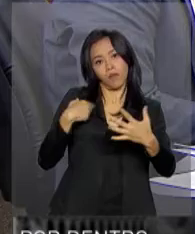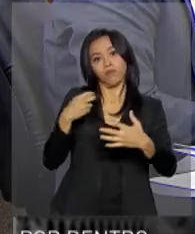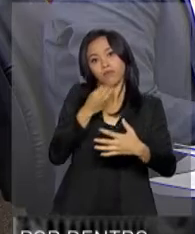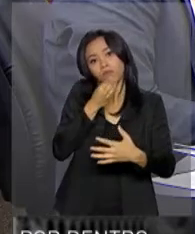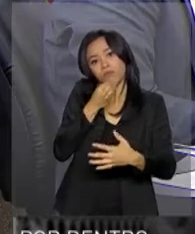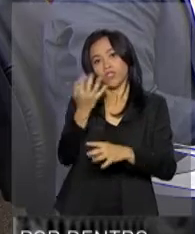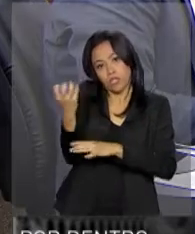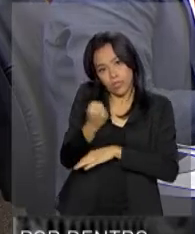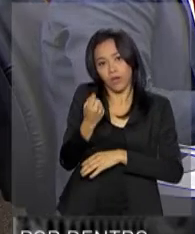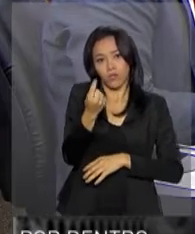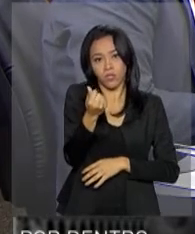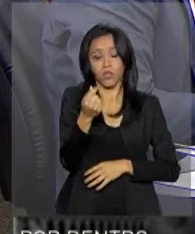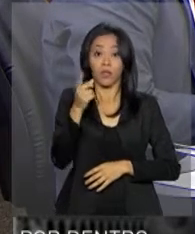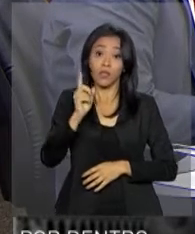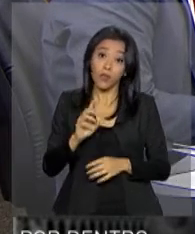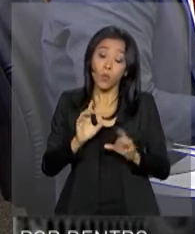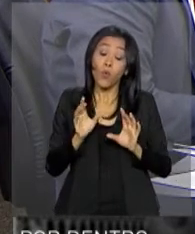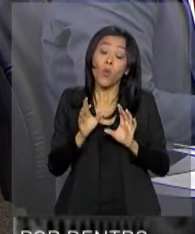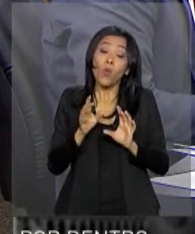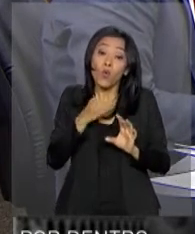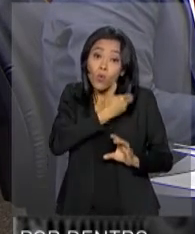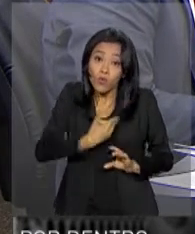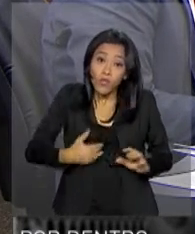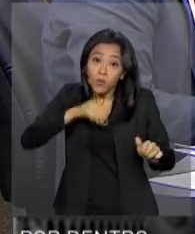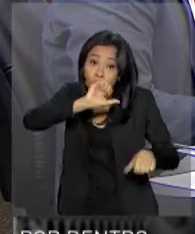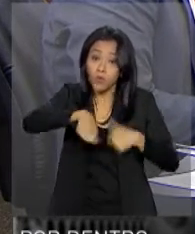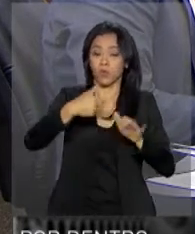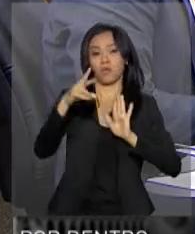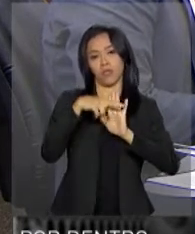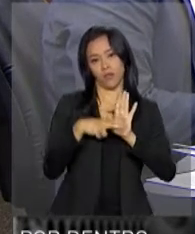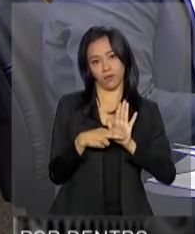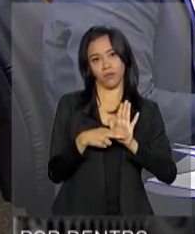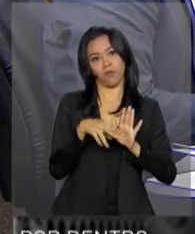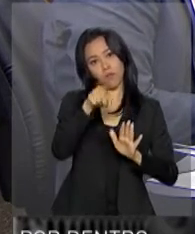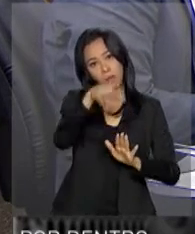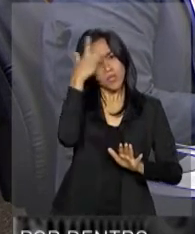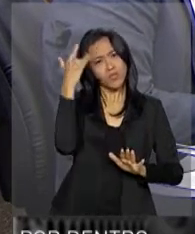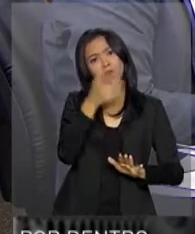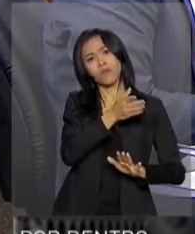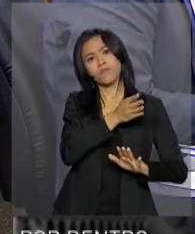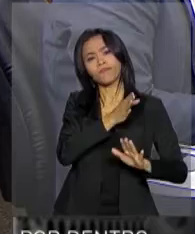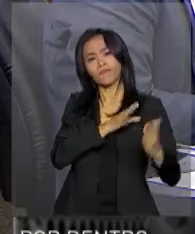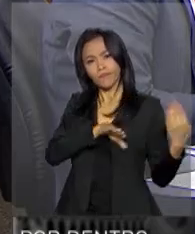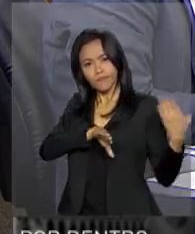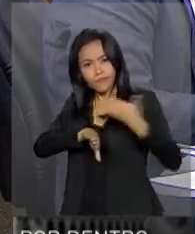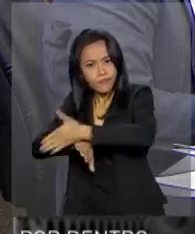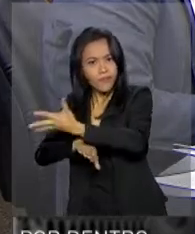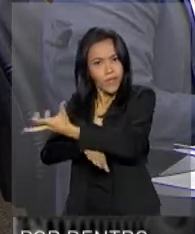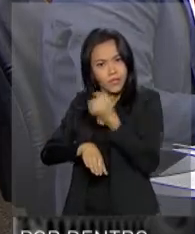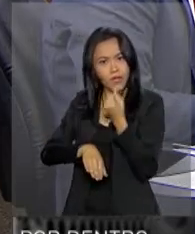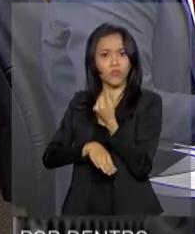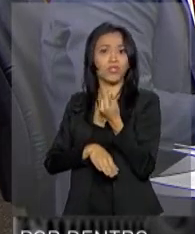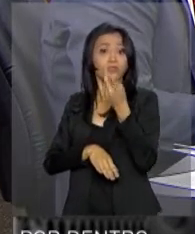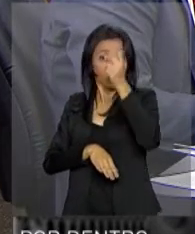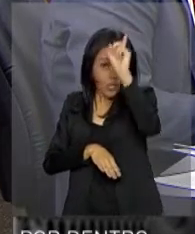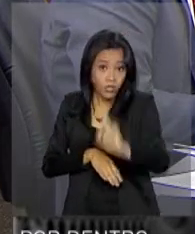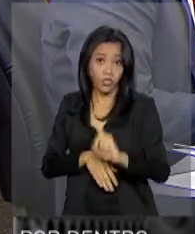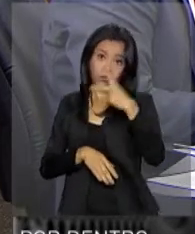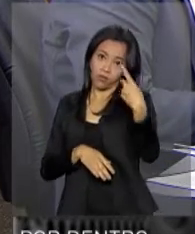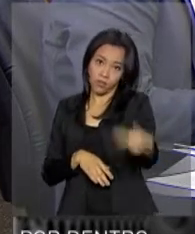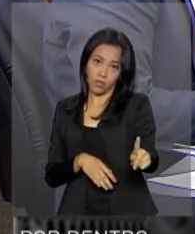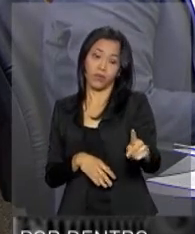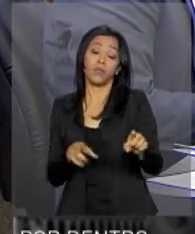o acesso à base dessas pessoas uma poupança que é dela e obviamente isso pode ajudar a economia retomar ao seu crescimento